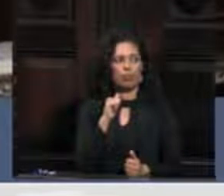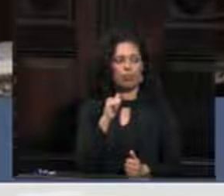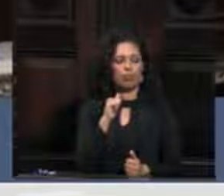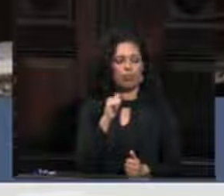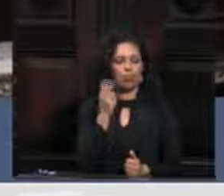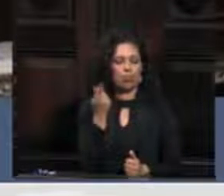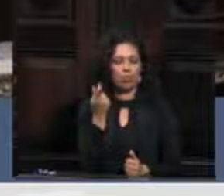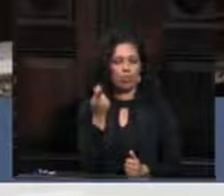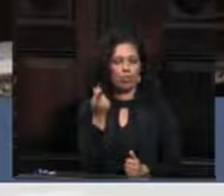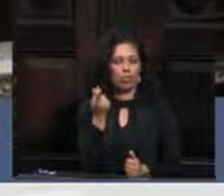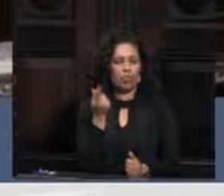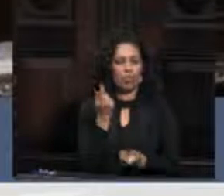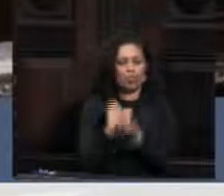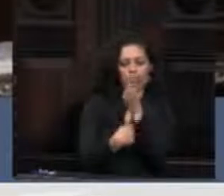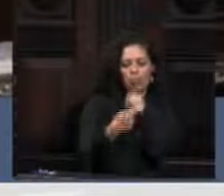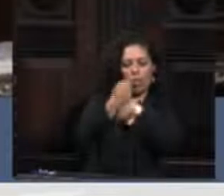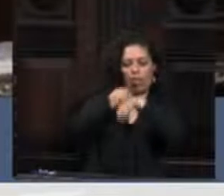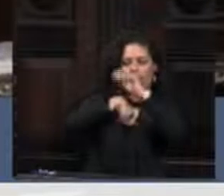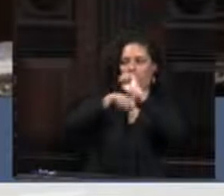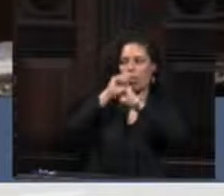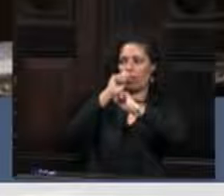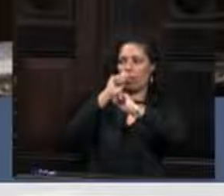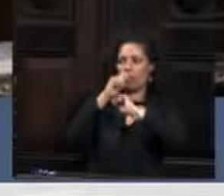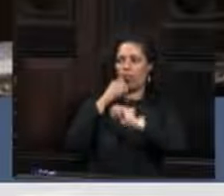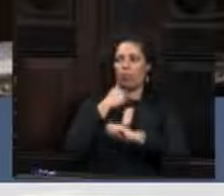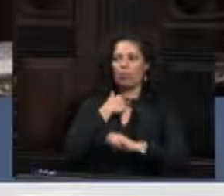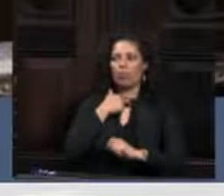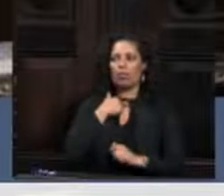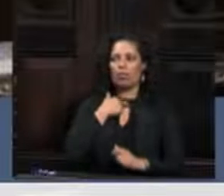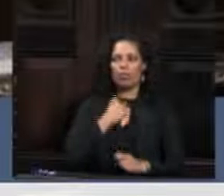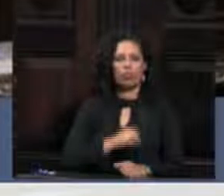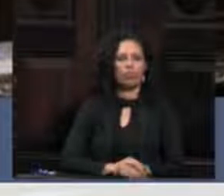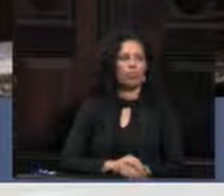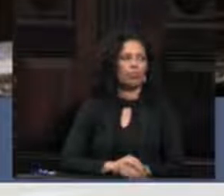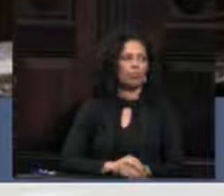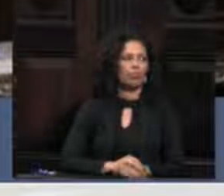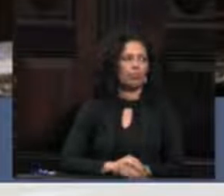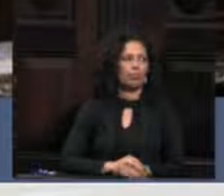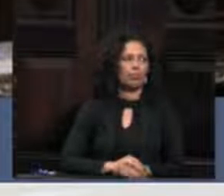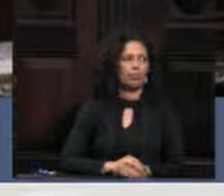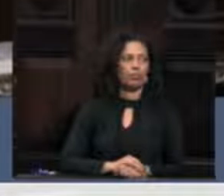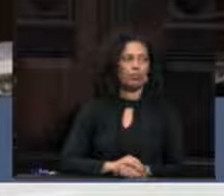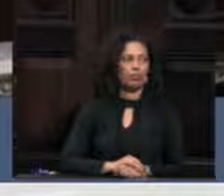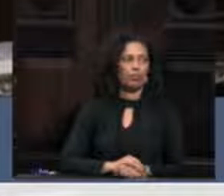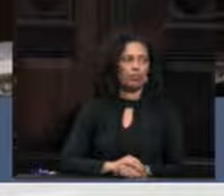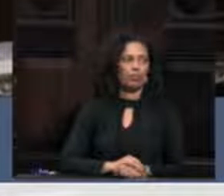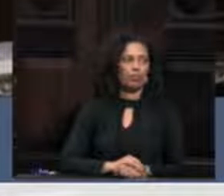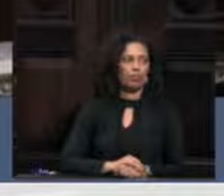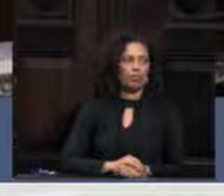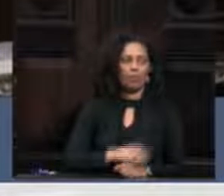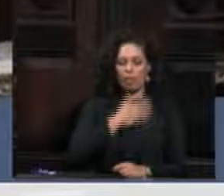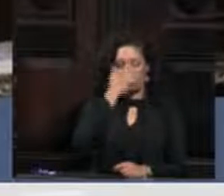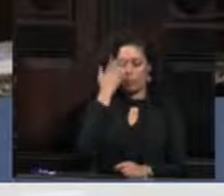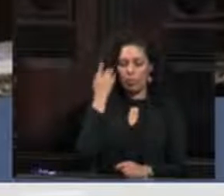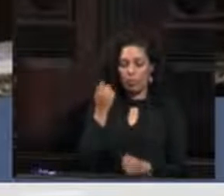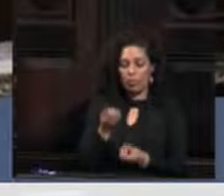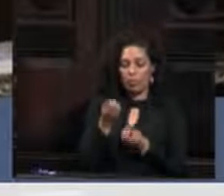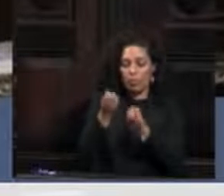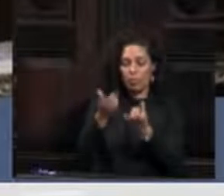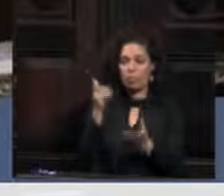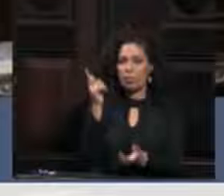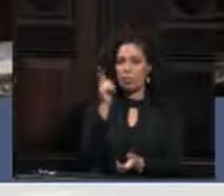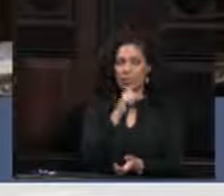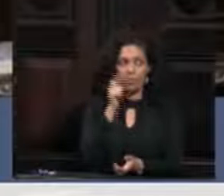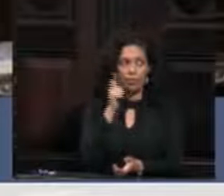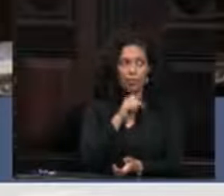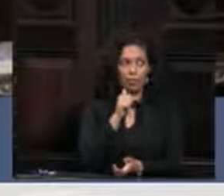lucro. Como a água gera também o esgoto, quem produz e distribui a água